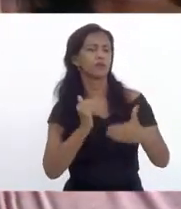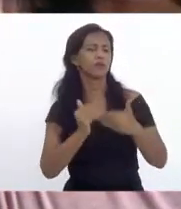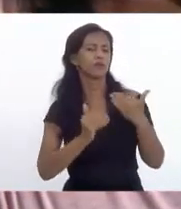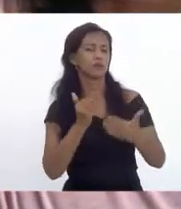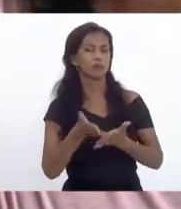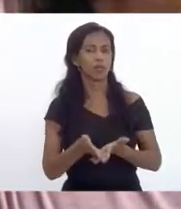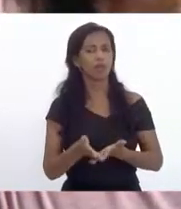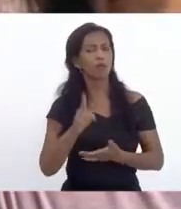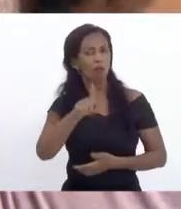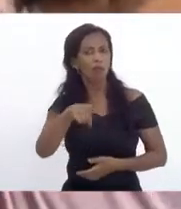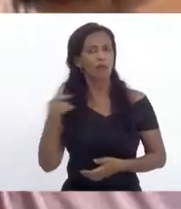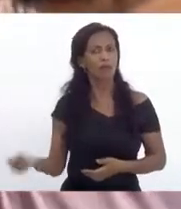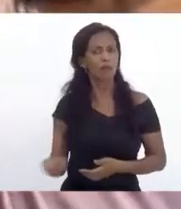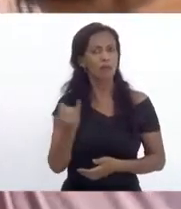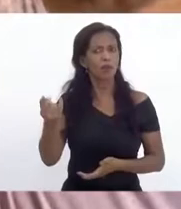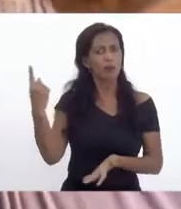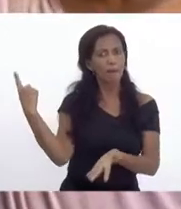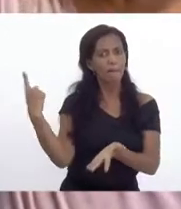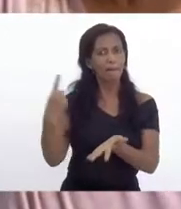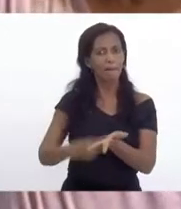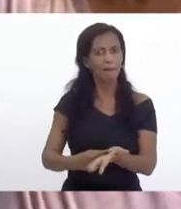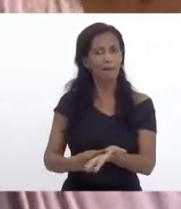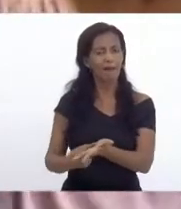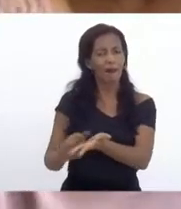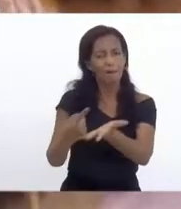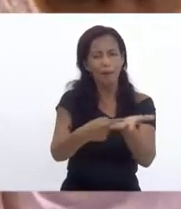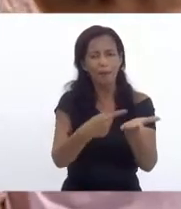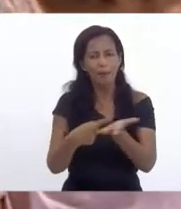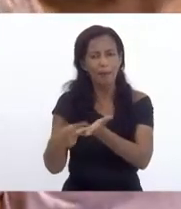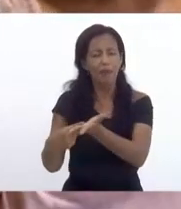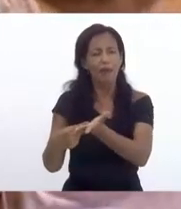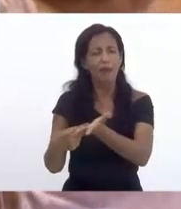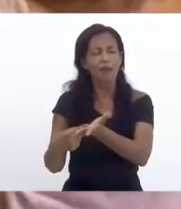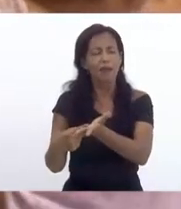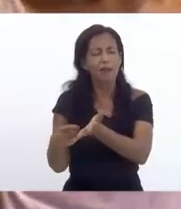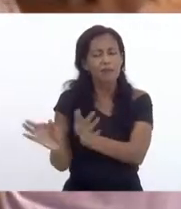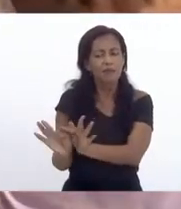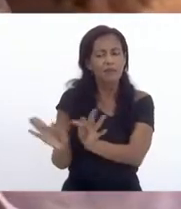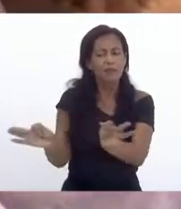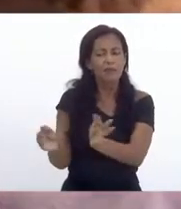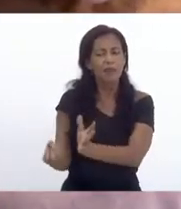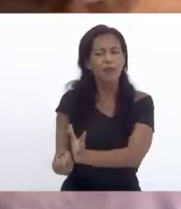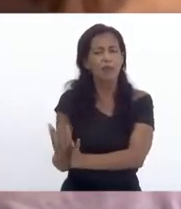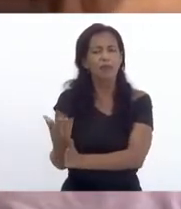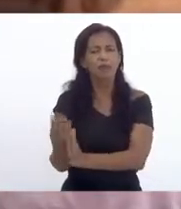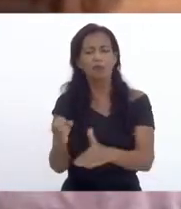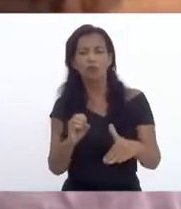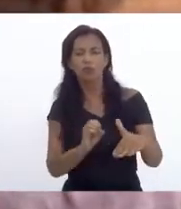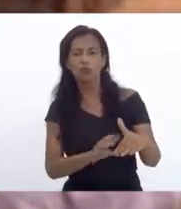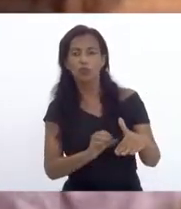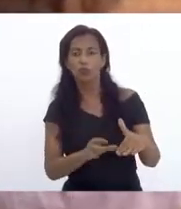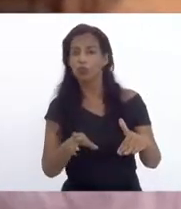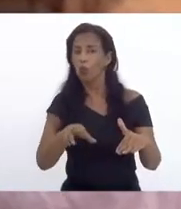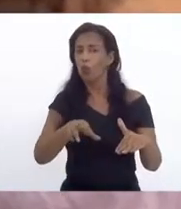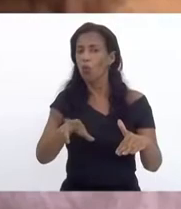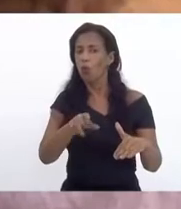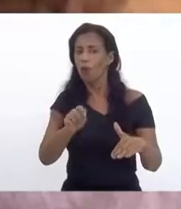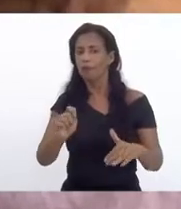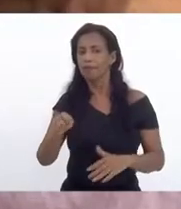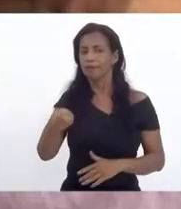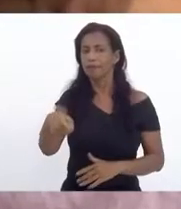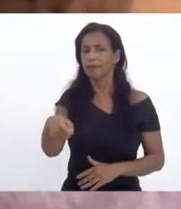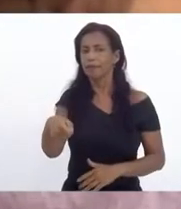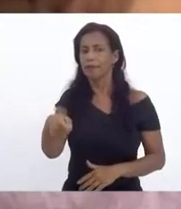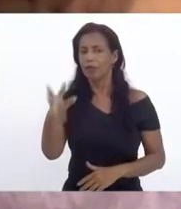desenvolvimento, e isso é importante a gente marcar aqui, que a simples criação de um fundo não é sinal